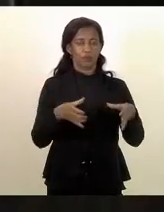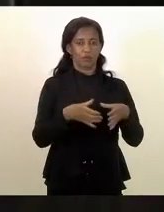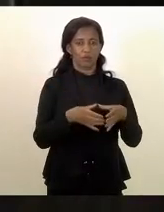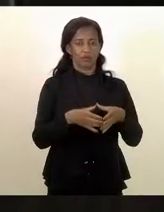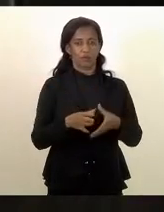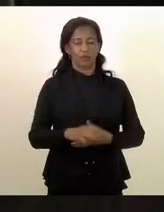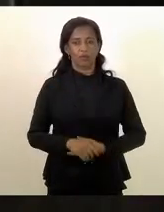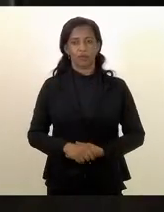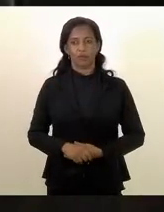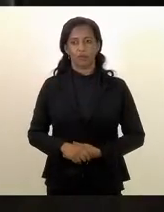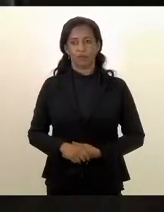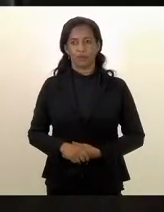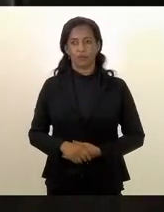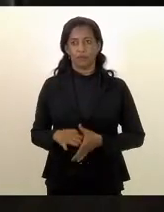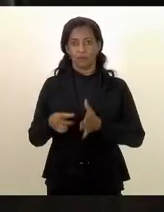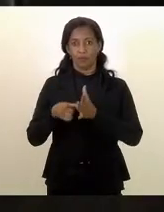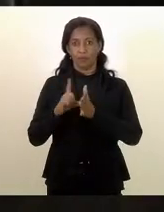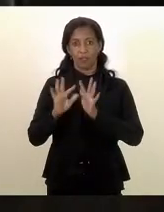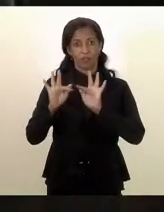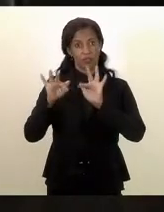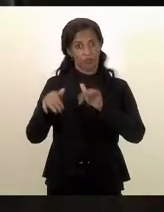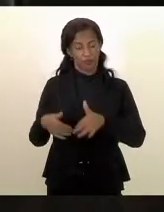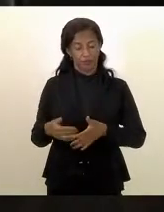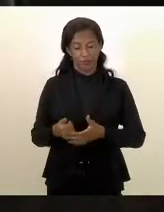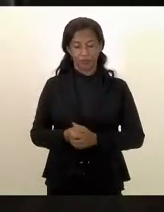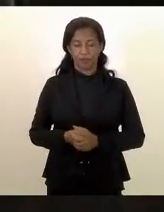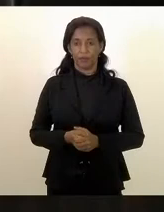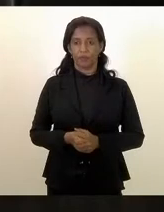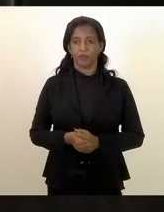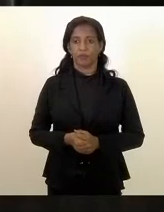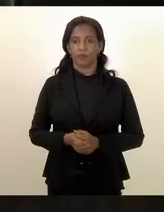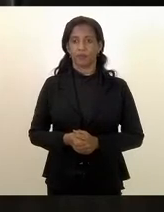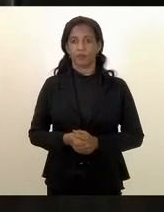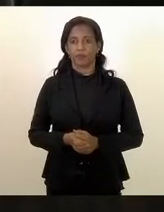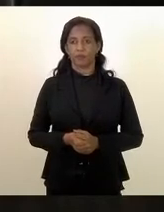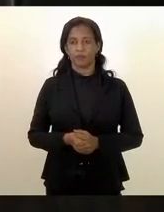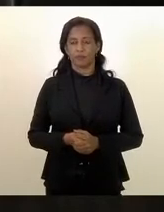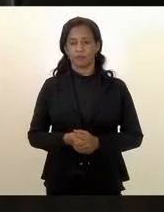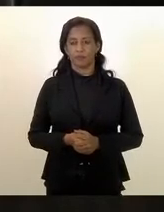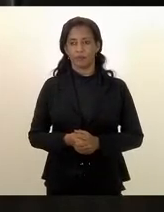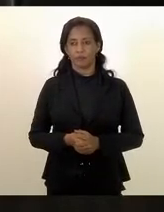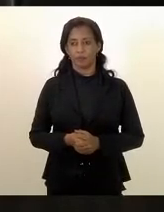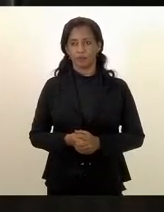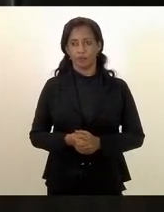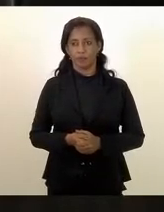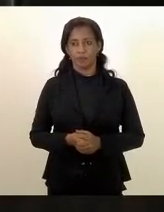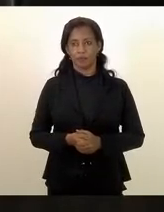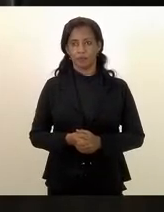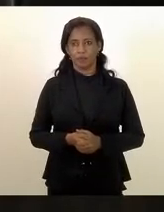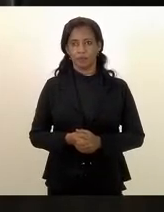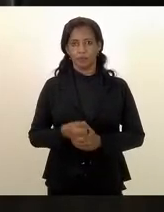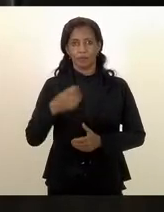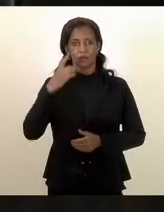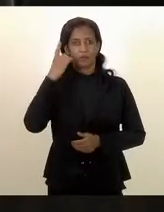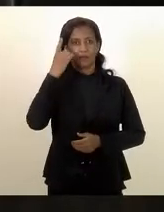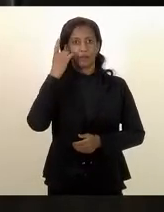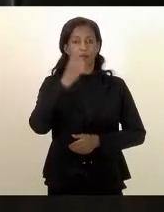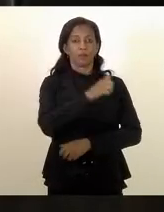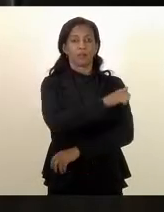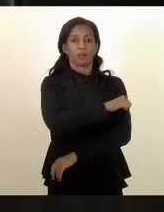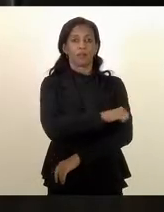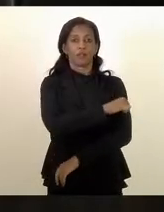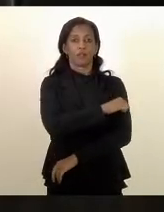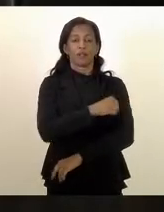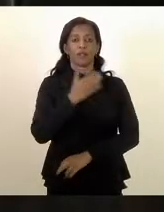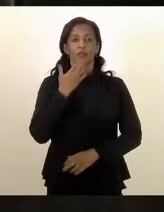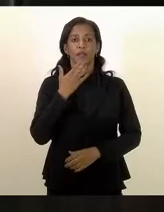comissões antes de encerrar o expediente para a deputada enfermeira região pedir uma questão de